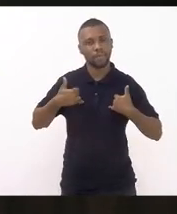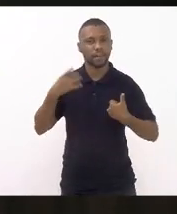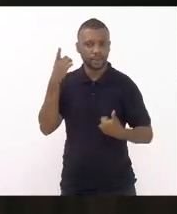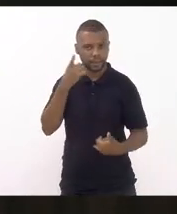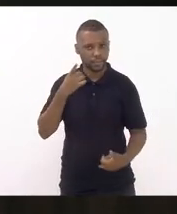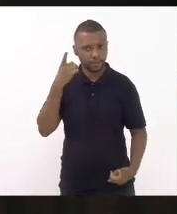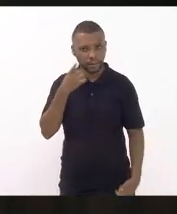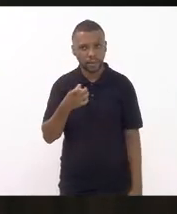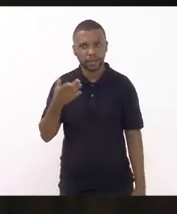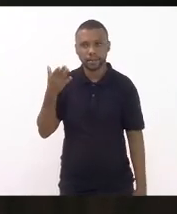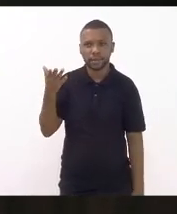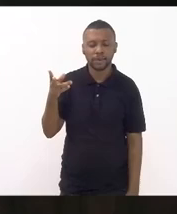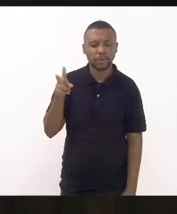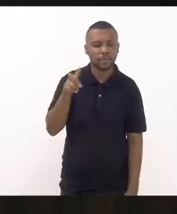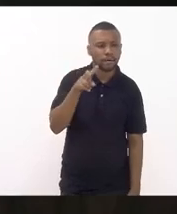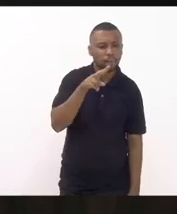deputada